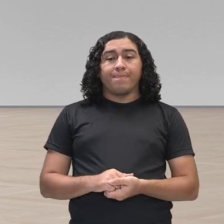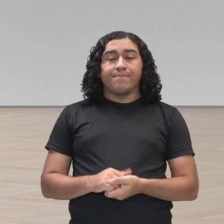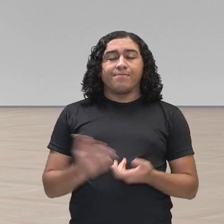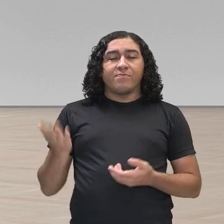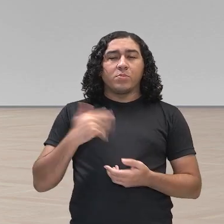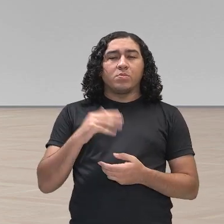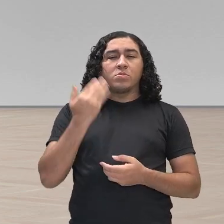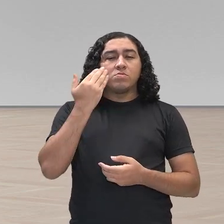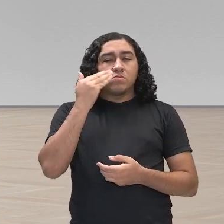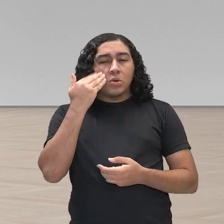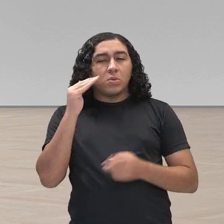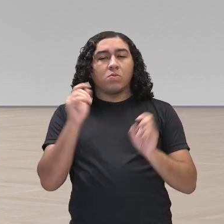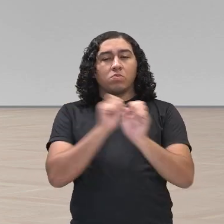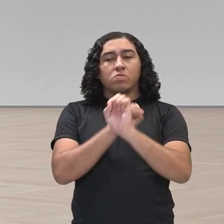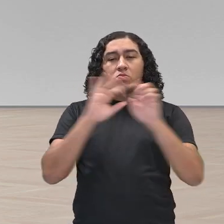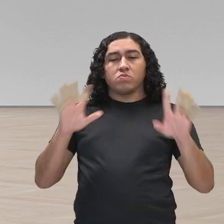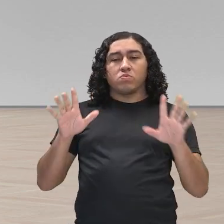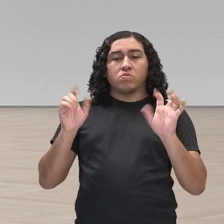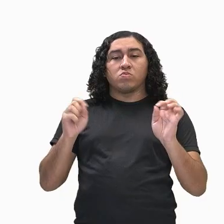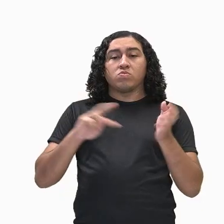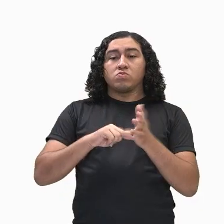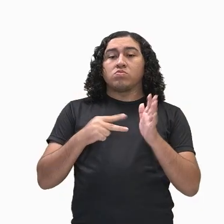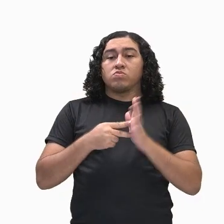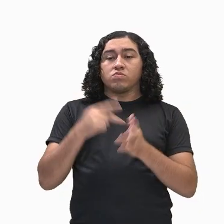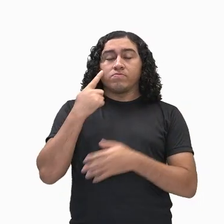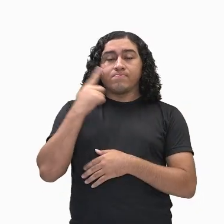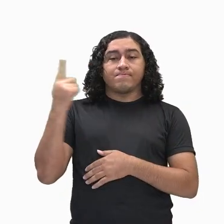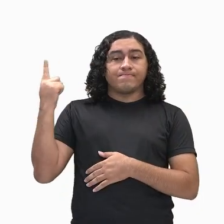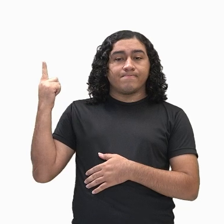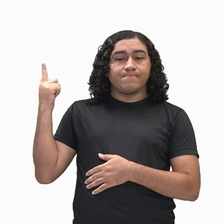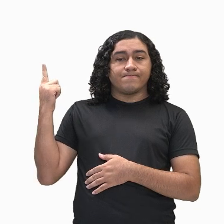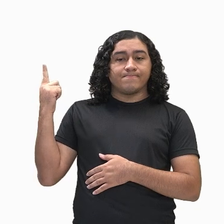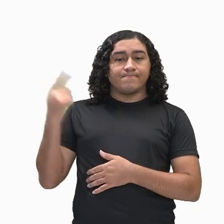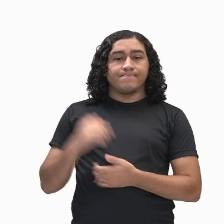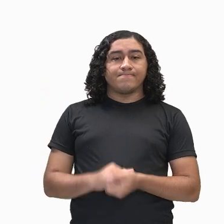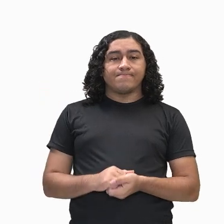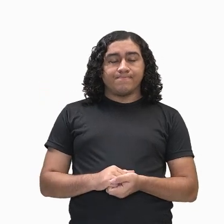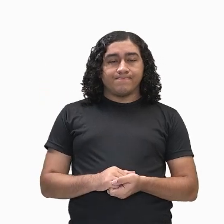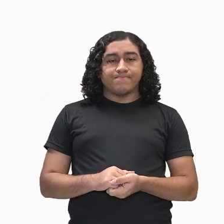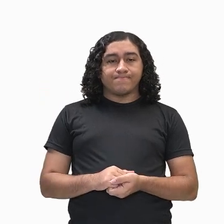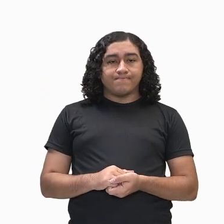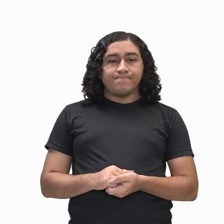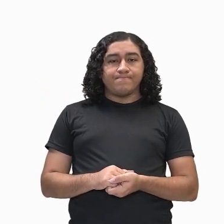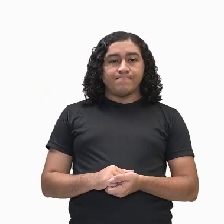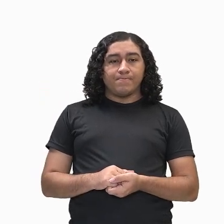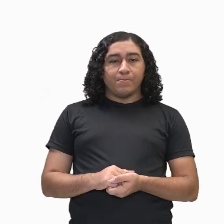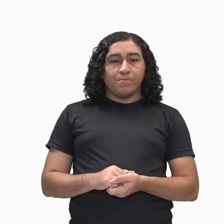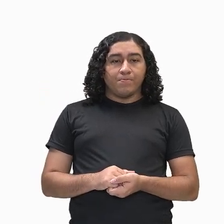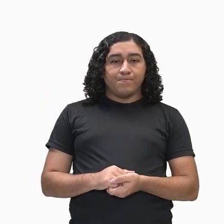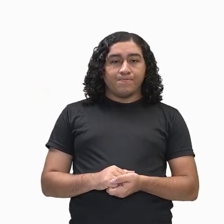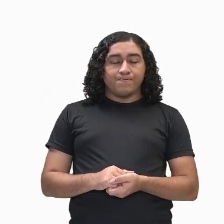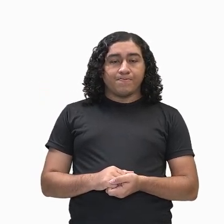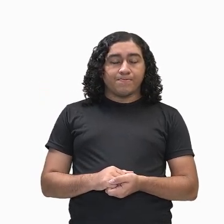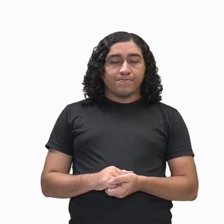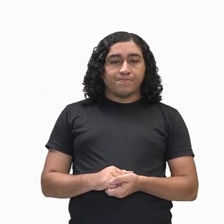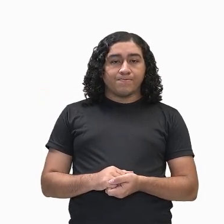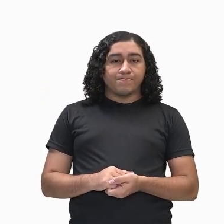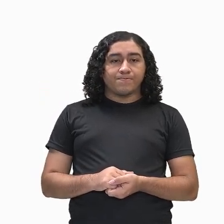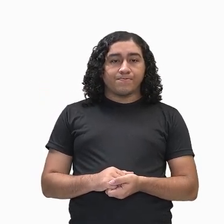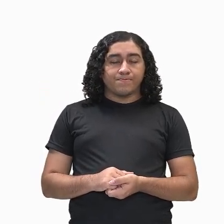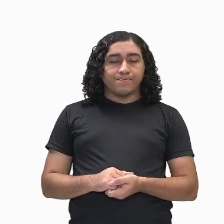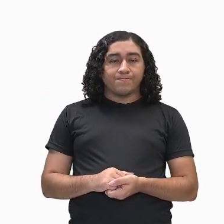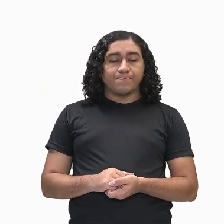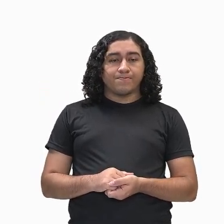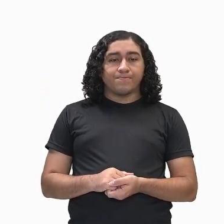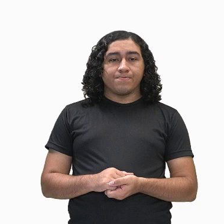compreender um pouco sobre instalação na aula de hoje. Instalação artística, ela